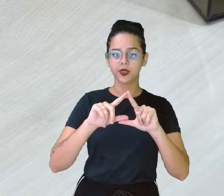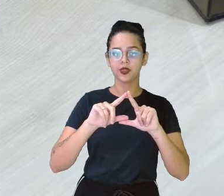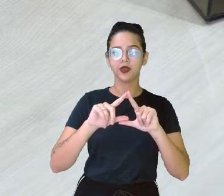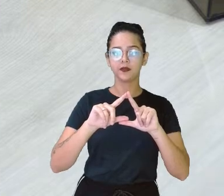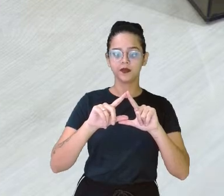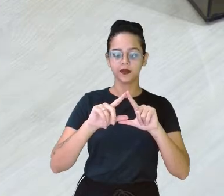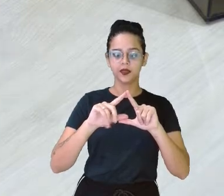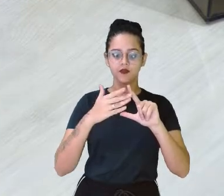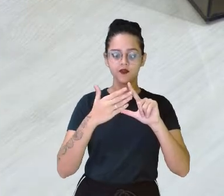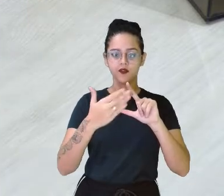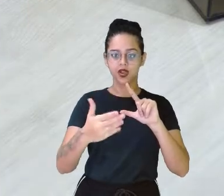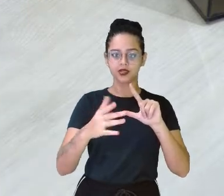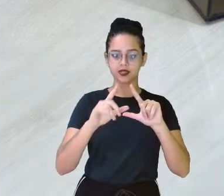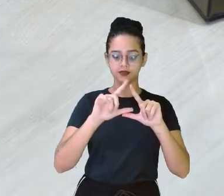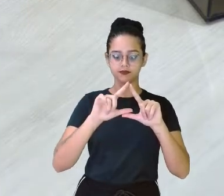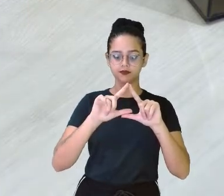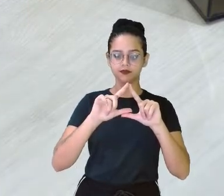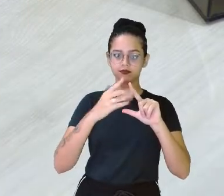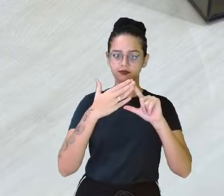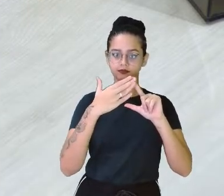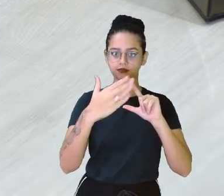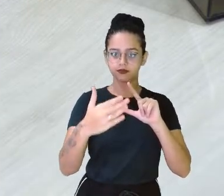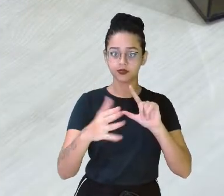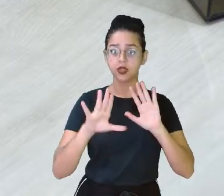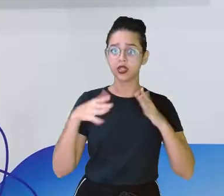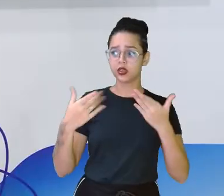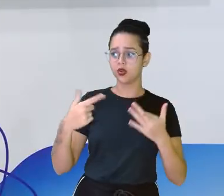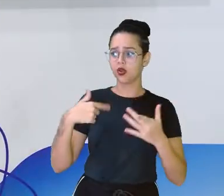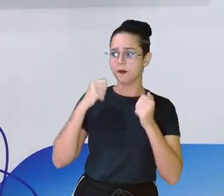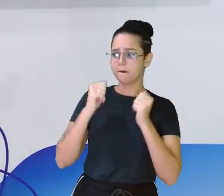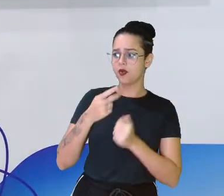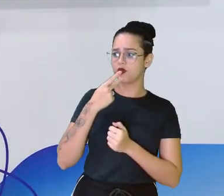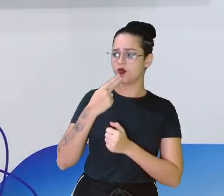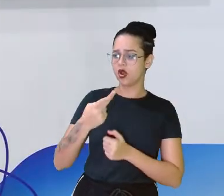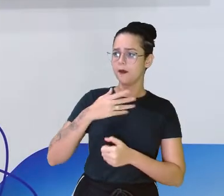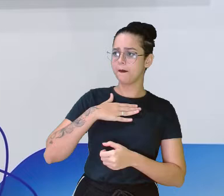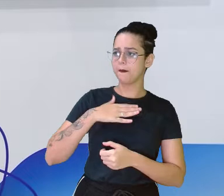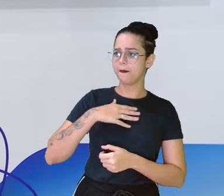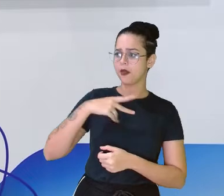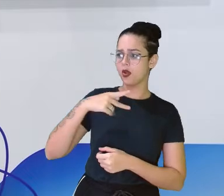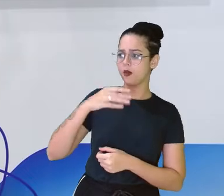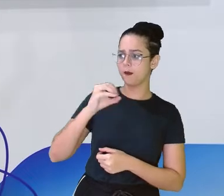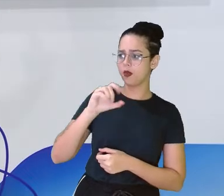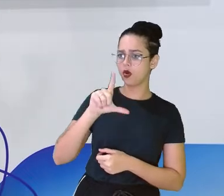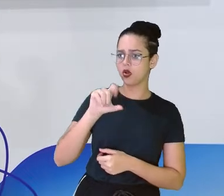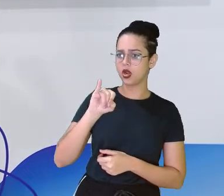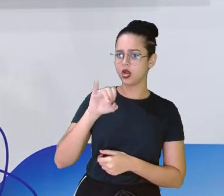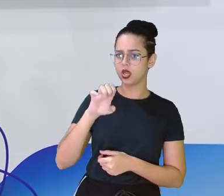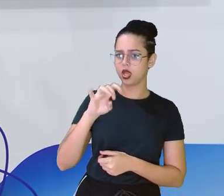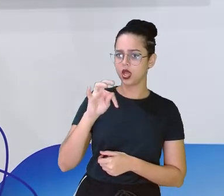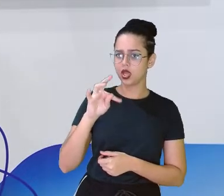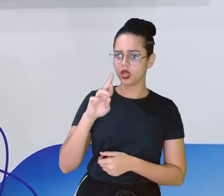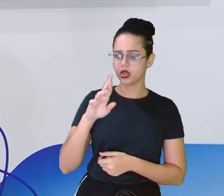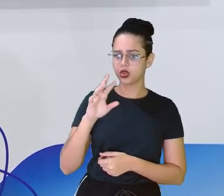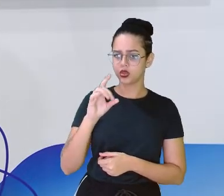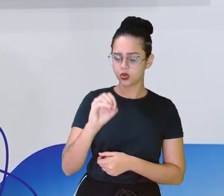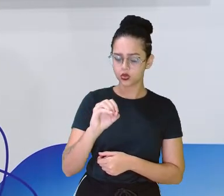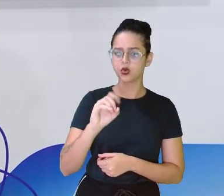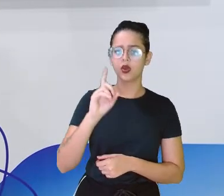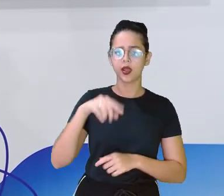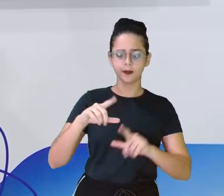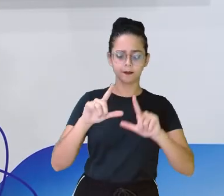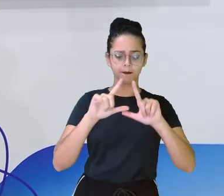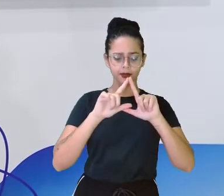poliedro, beleza? Então, eu posso dizer que o meu poliedro 5º ano, que no caso é a